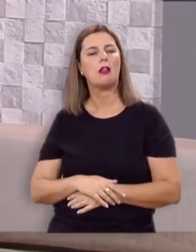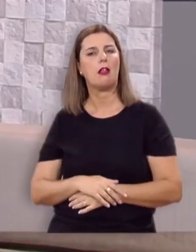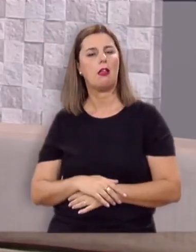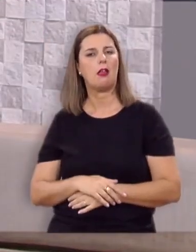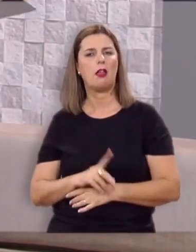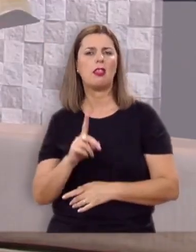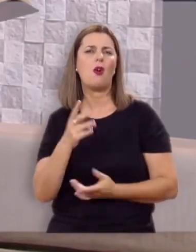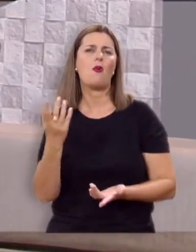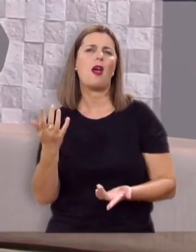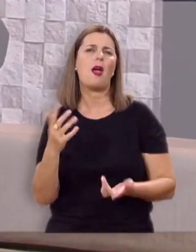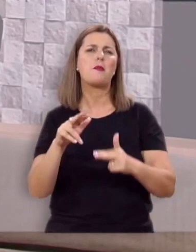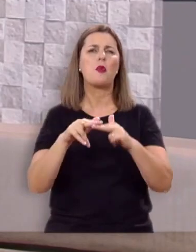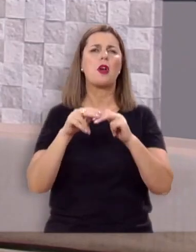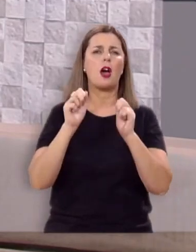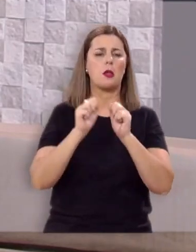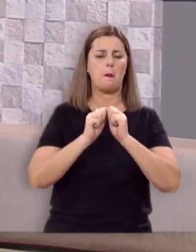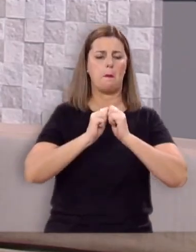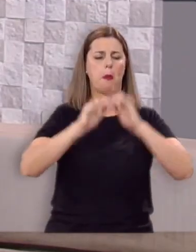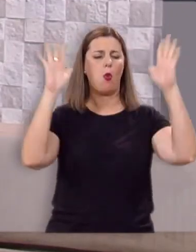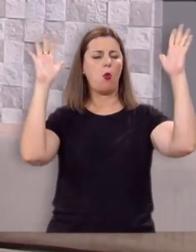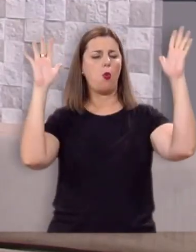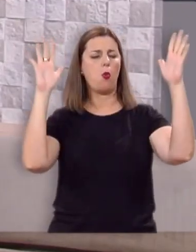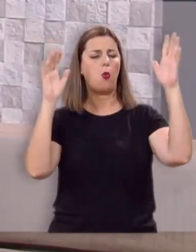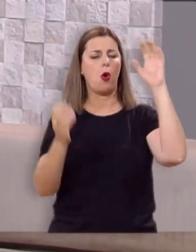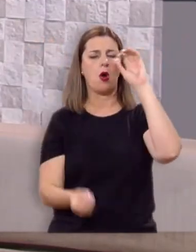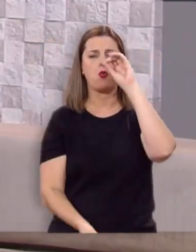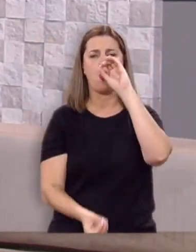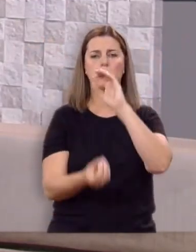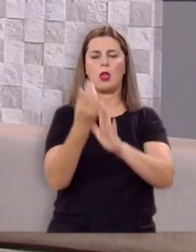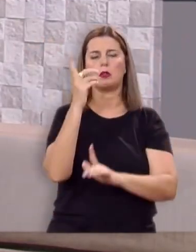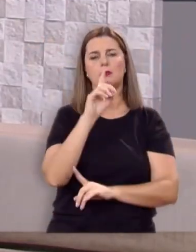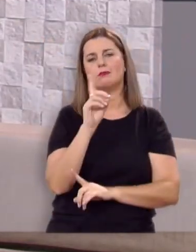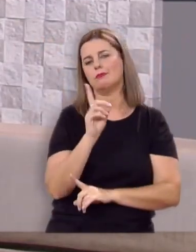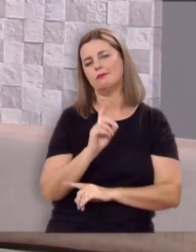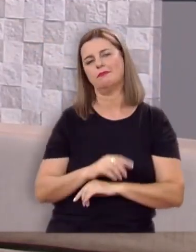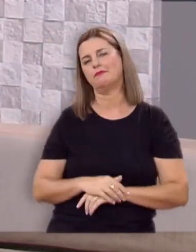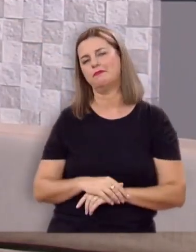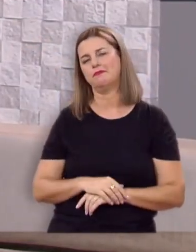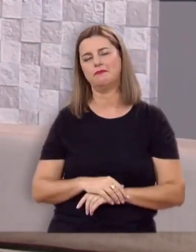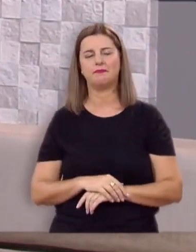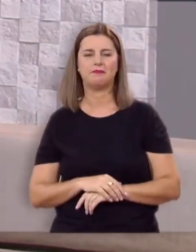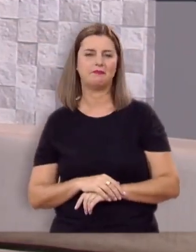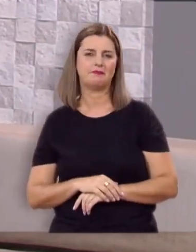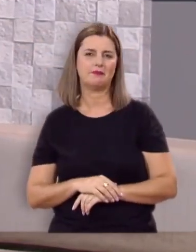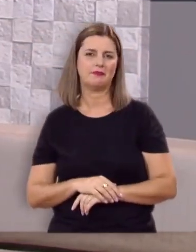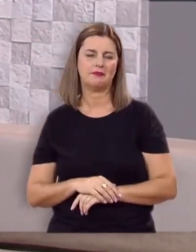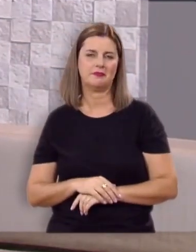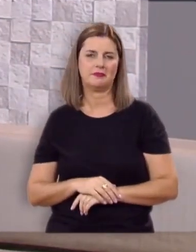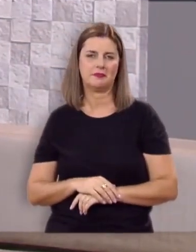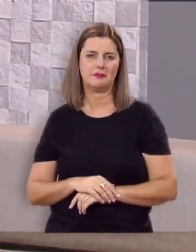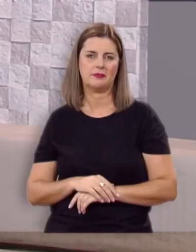O universo não é resultado de uma mega explosão cósmica. Não.